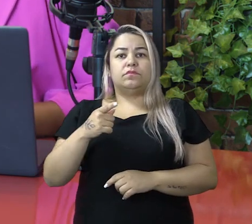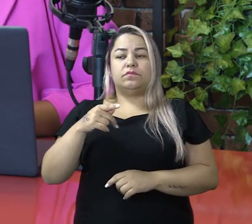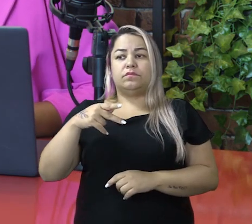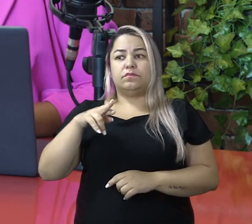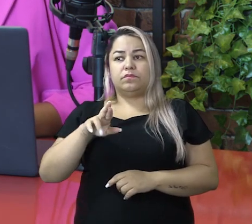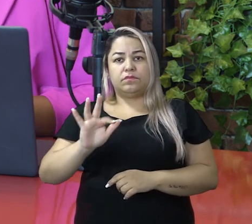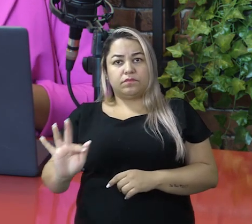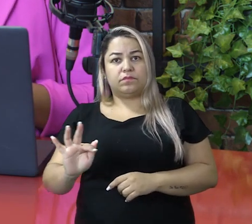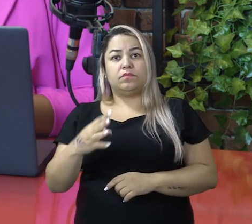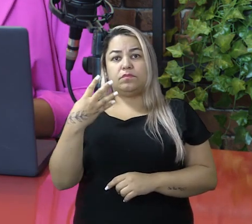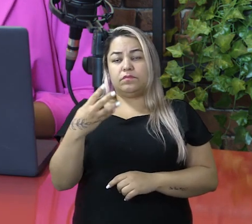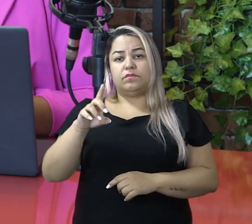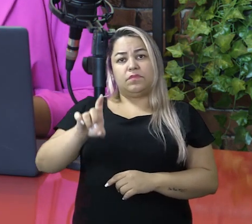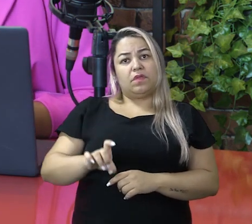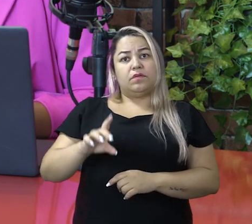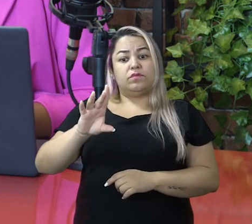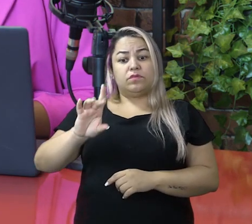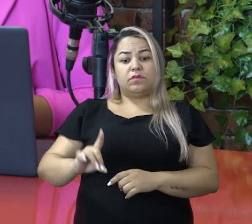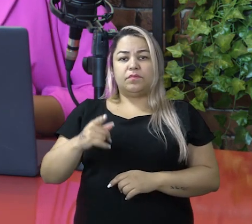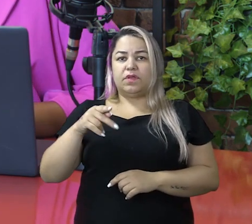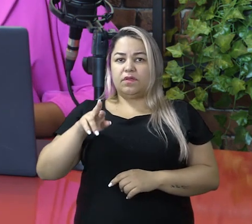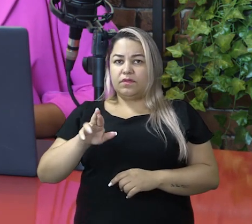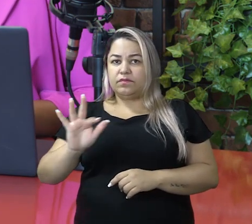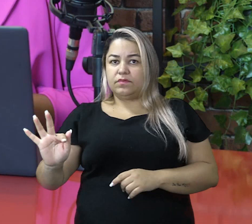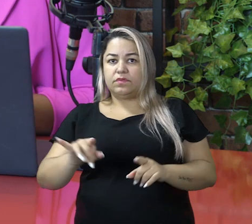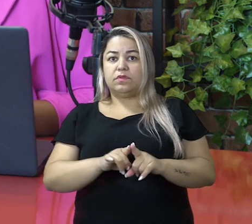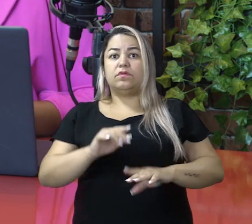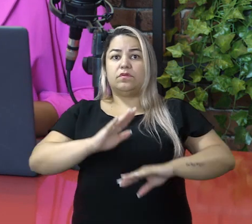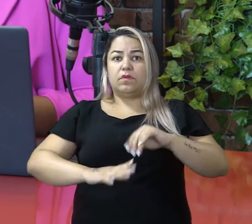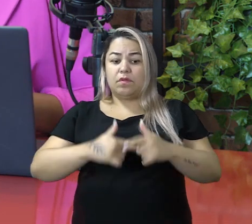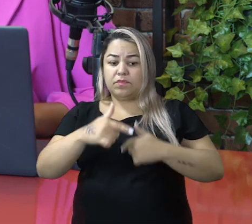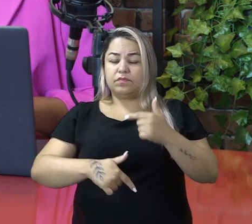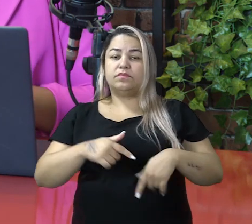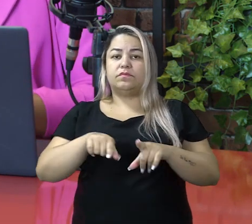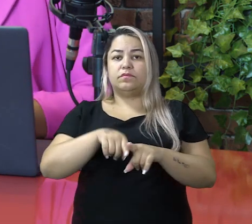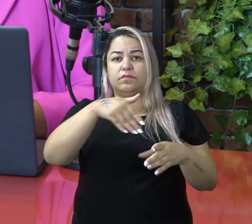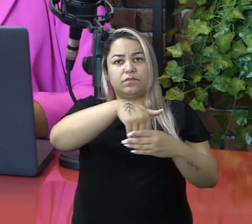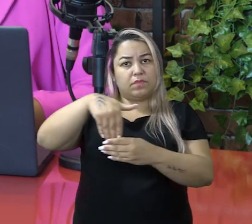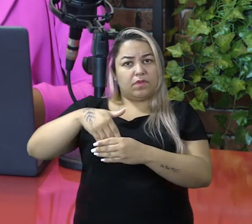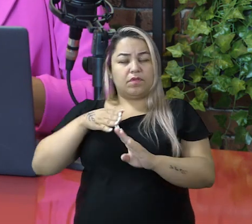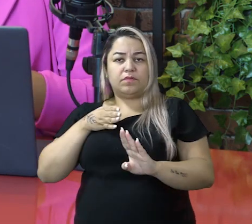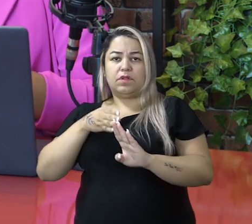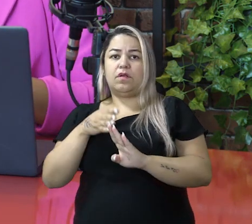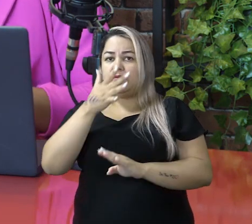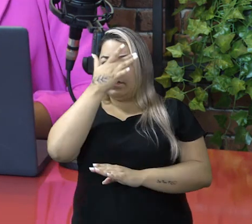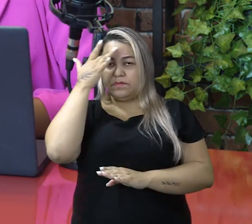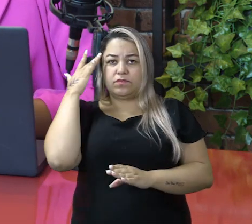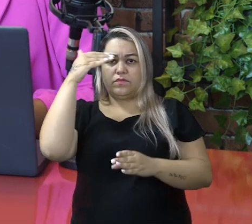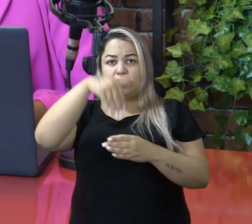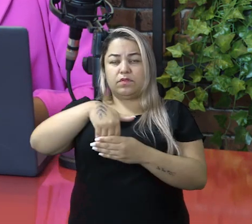Polícia Federal de 4 ex-diretores da PRF que atuaram nas eleições de 2020, tentando